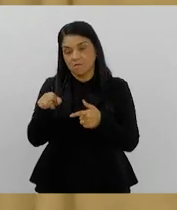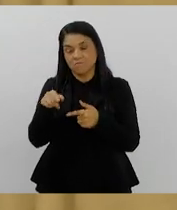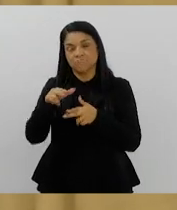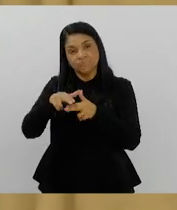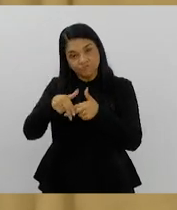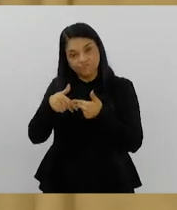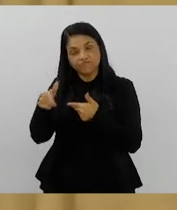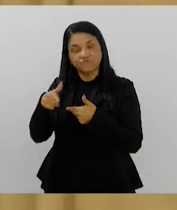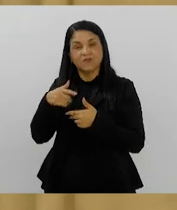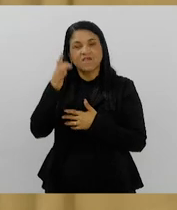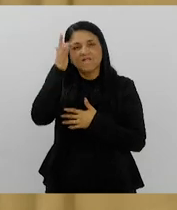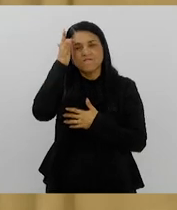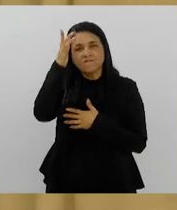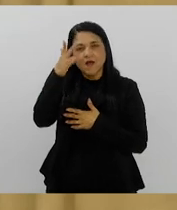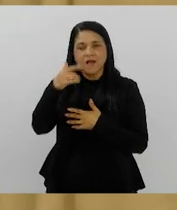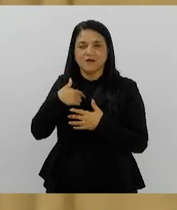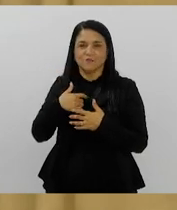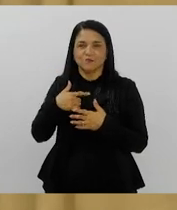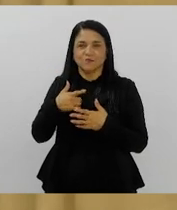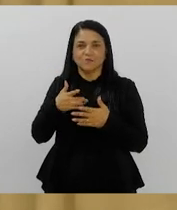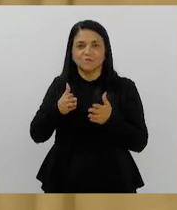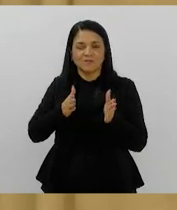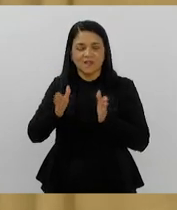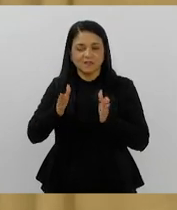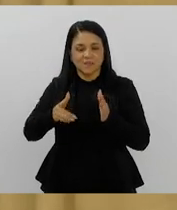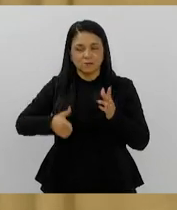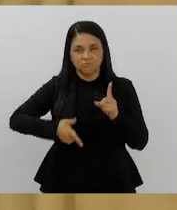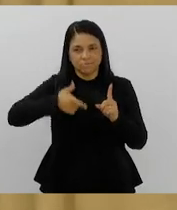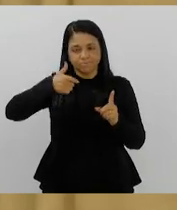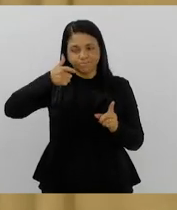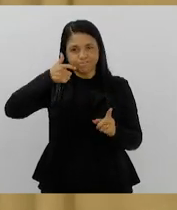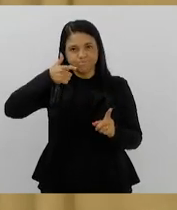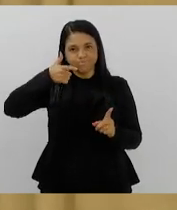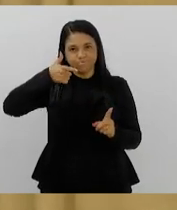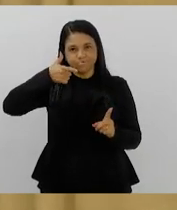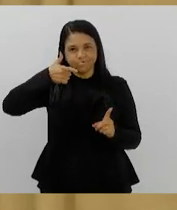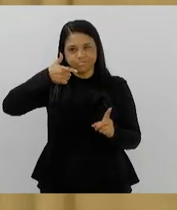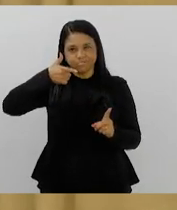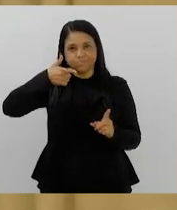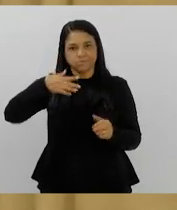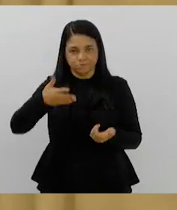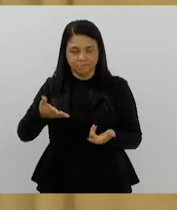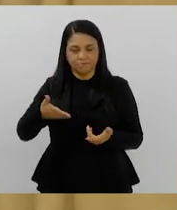fogo. Então, a gente enviou